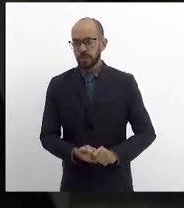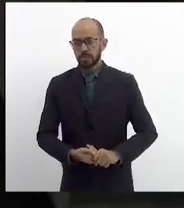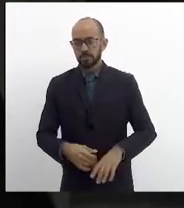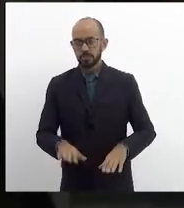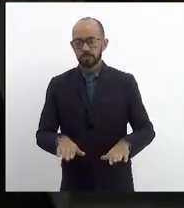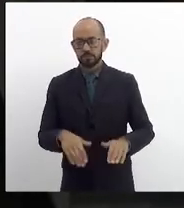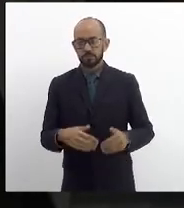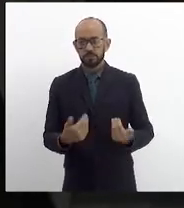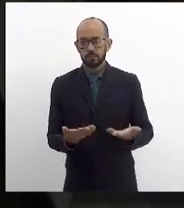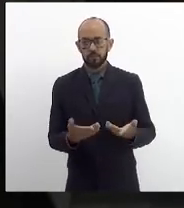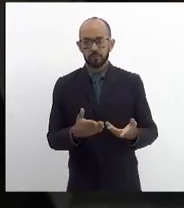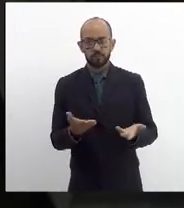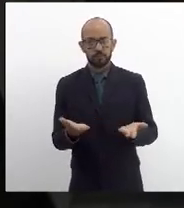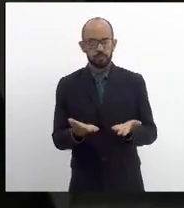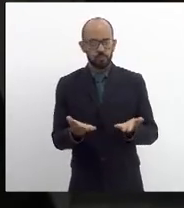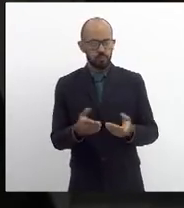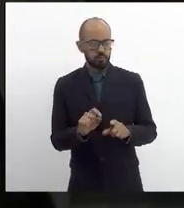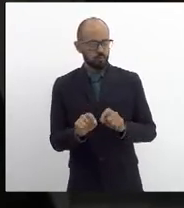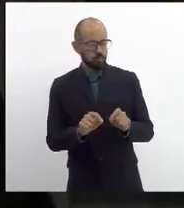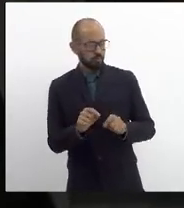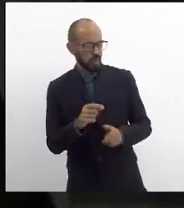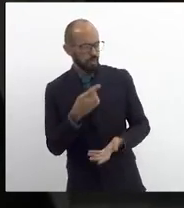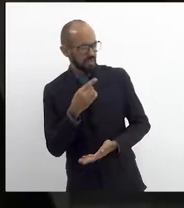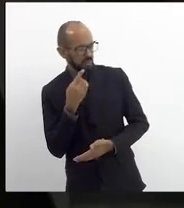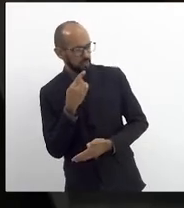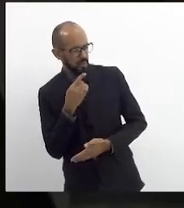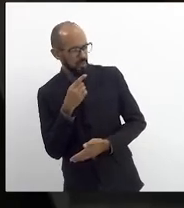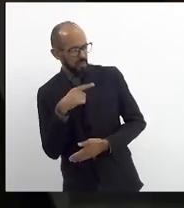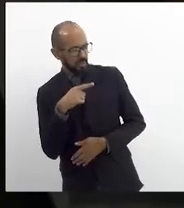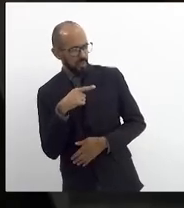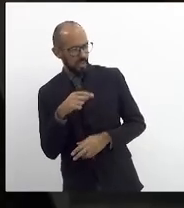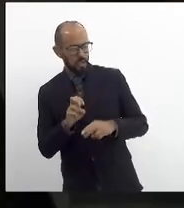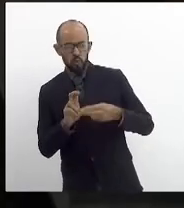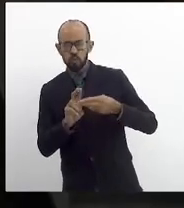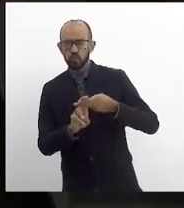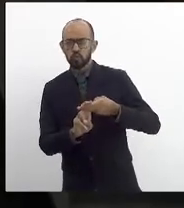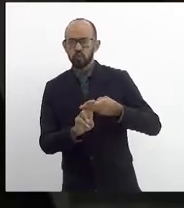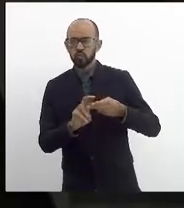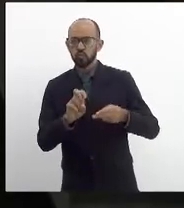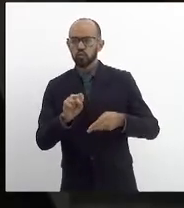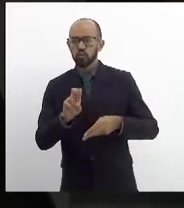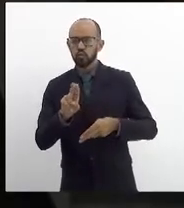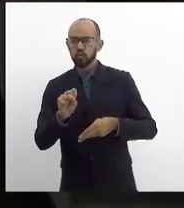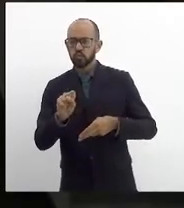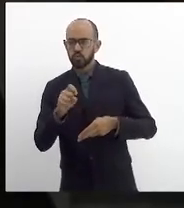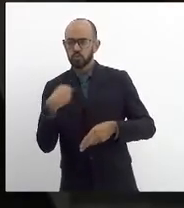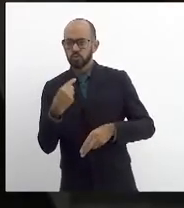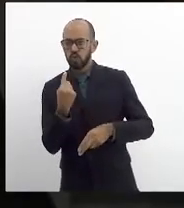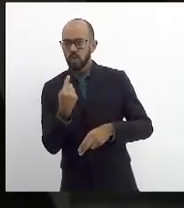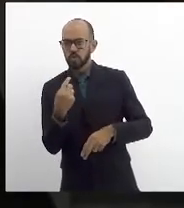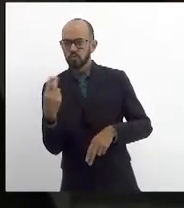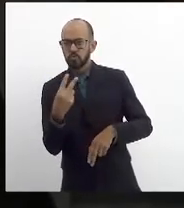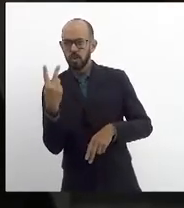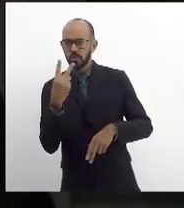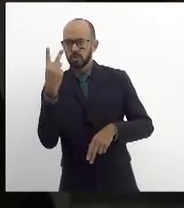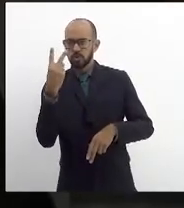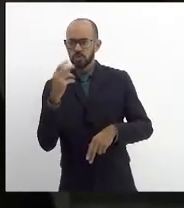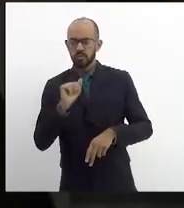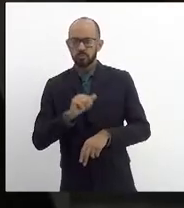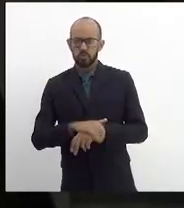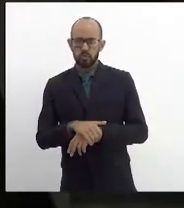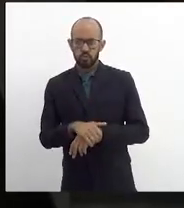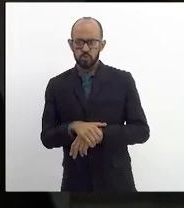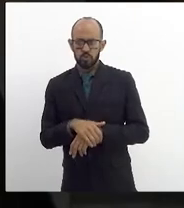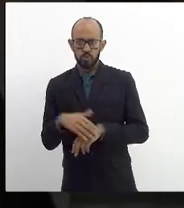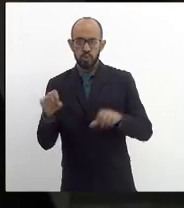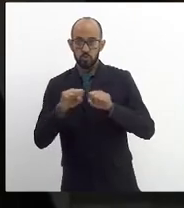a deputado mas existe o nosso SUS a gente valoriza o Sistema Único de